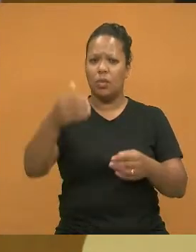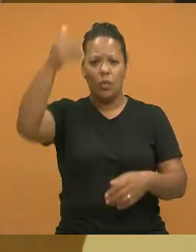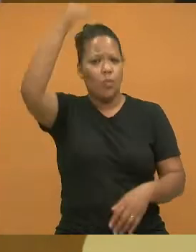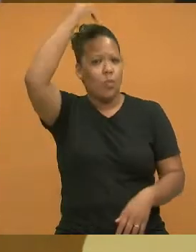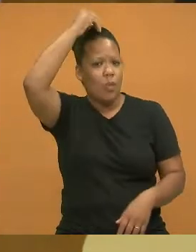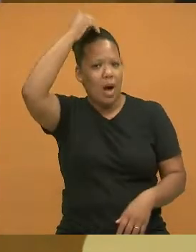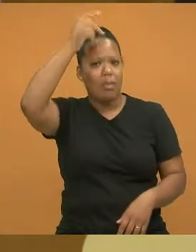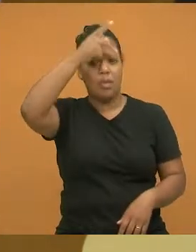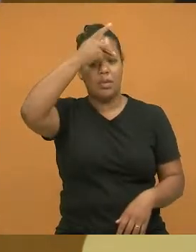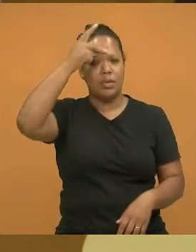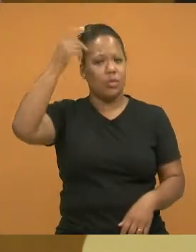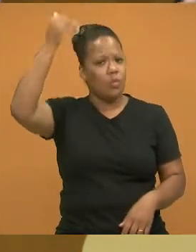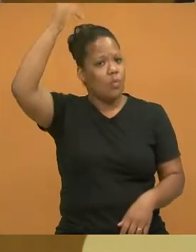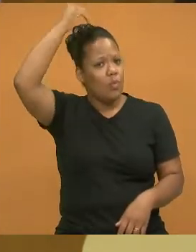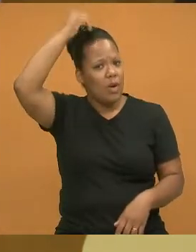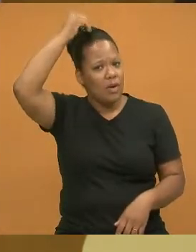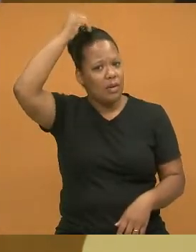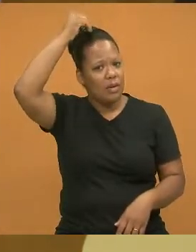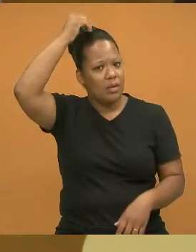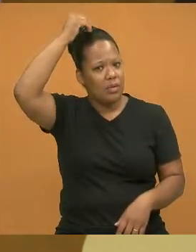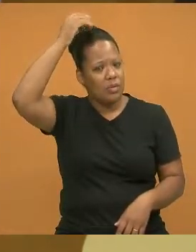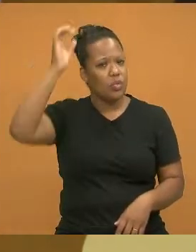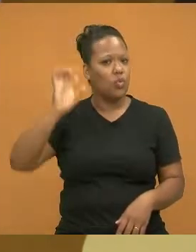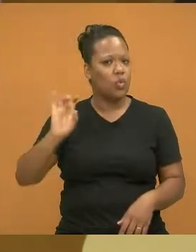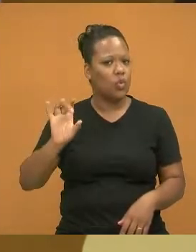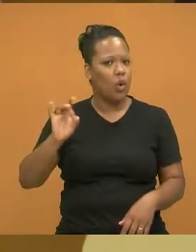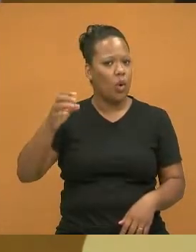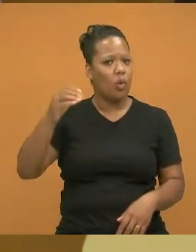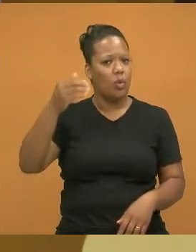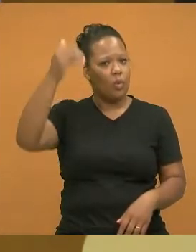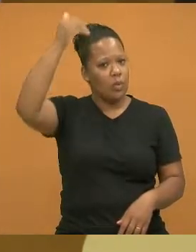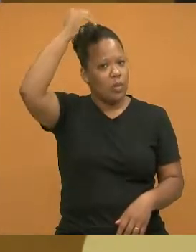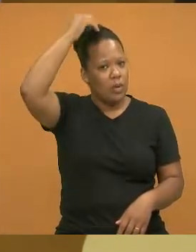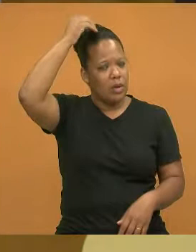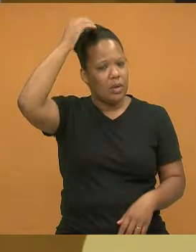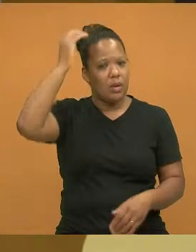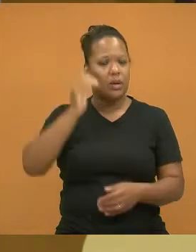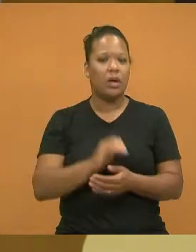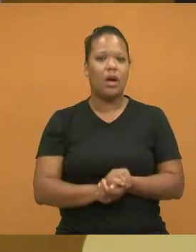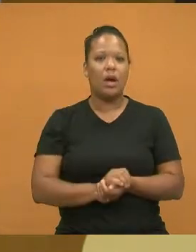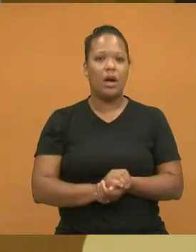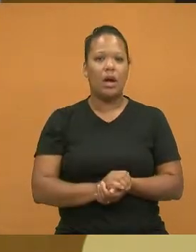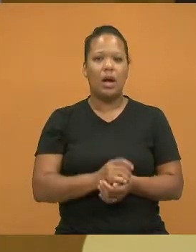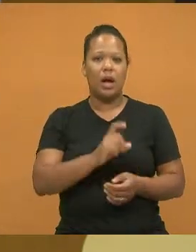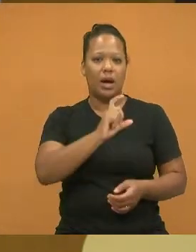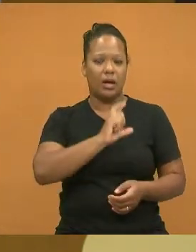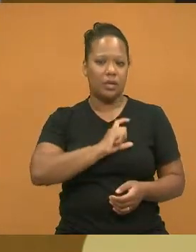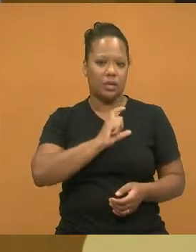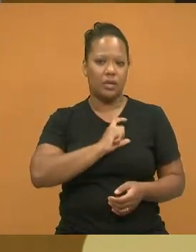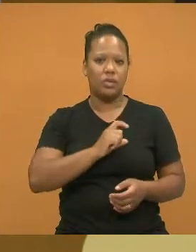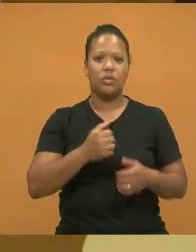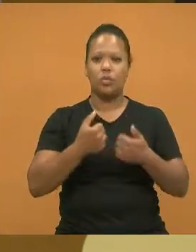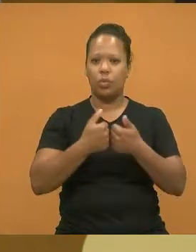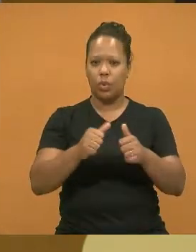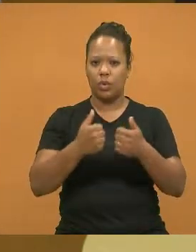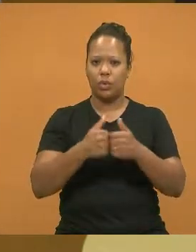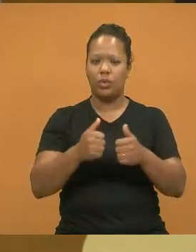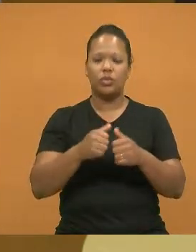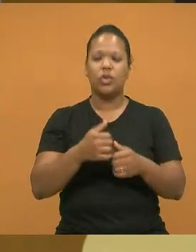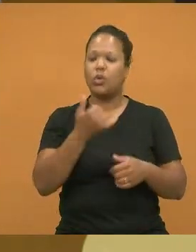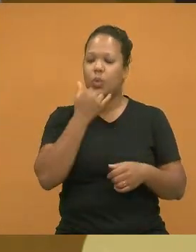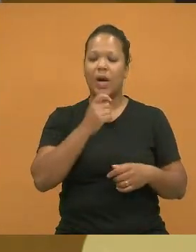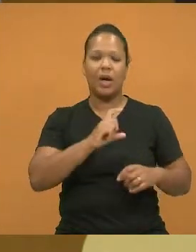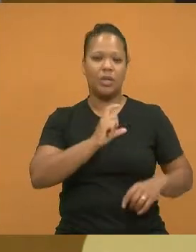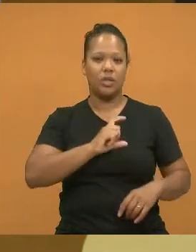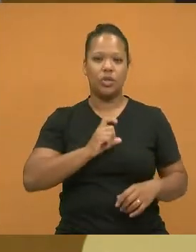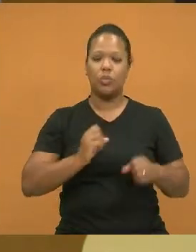alguém com um crime só. Mas eu acho que poderia, a carteira de motorista não estoura com pontos. Eu acho que a